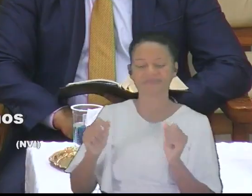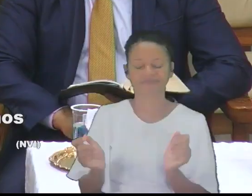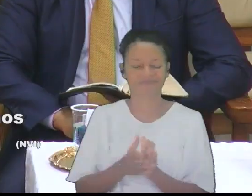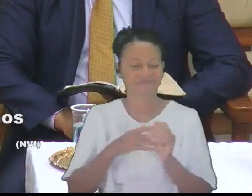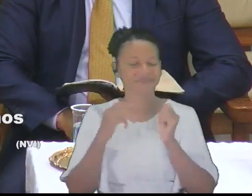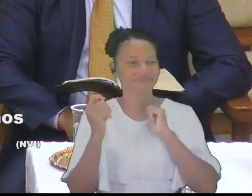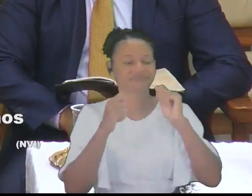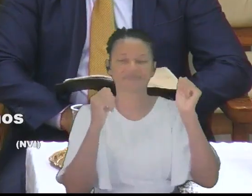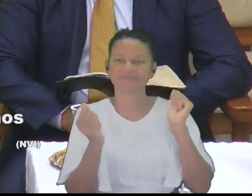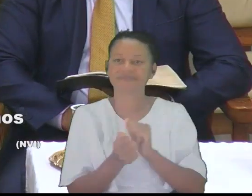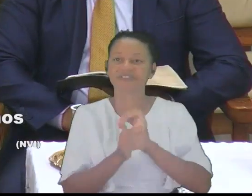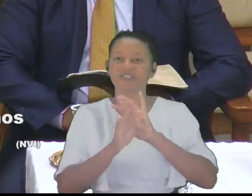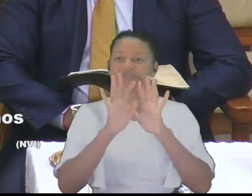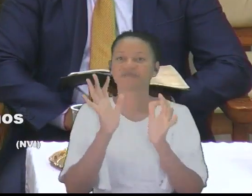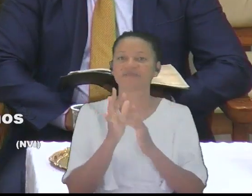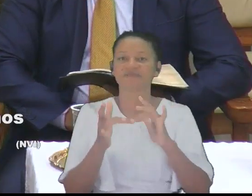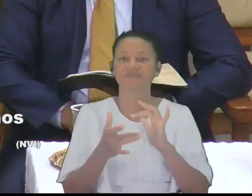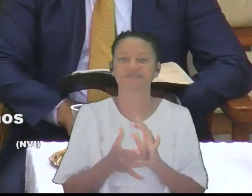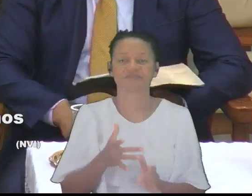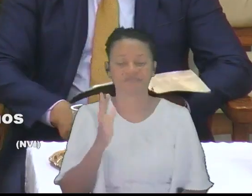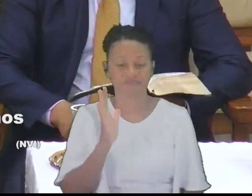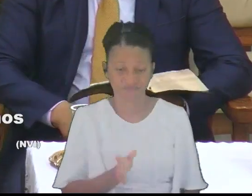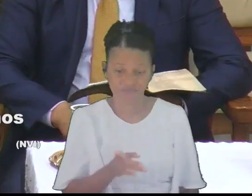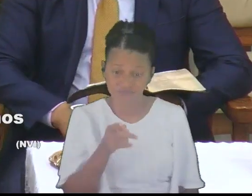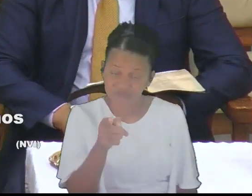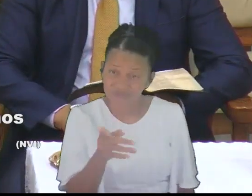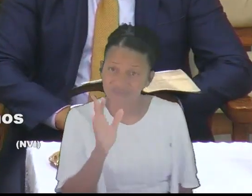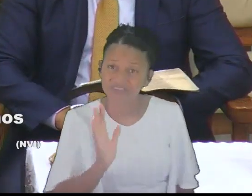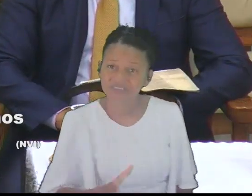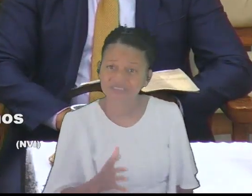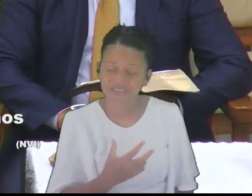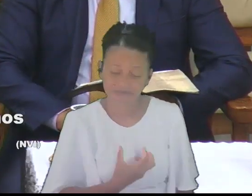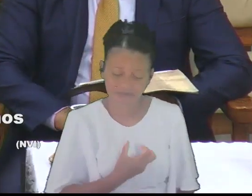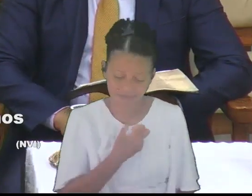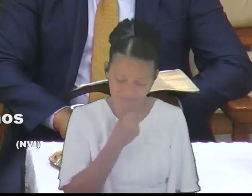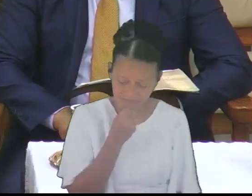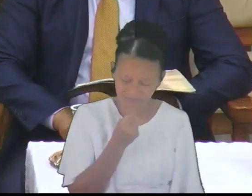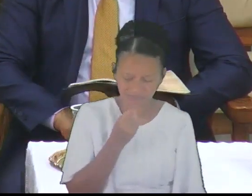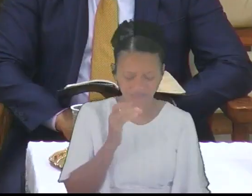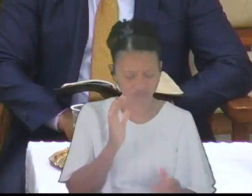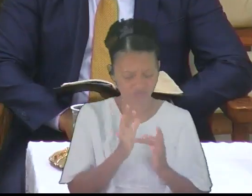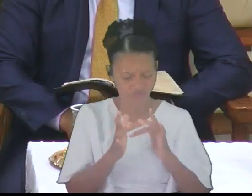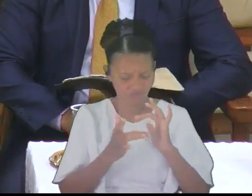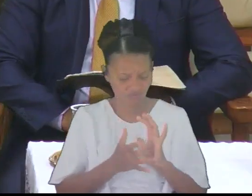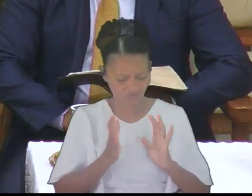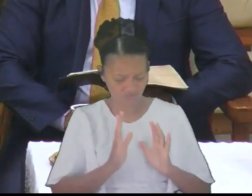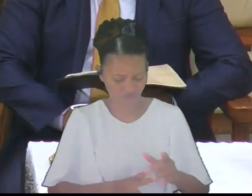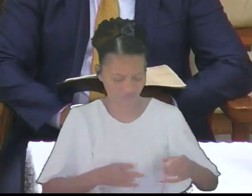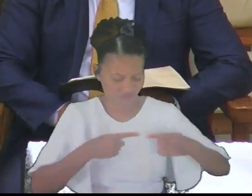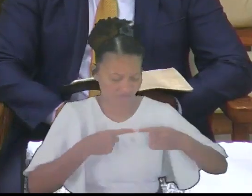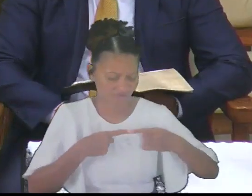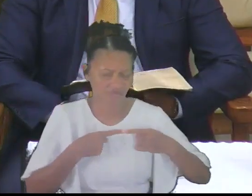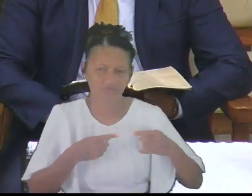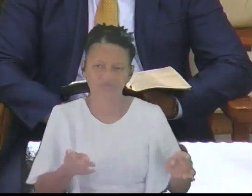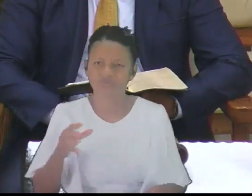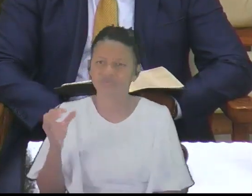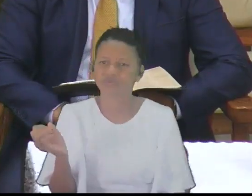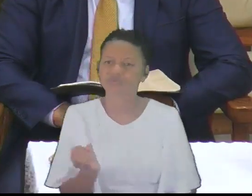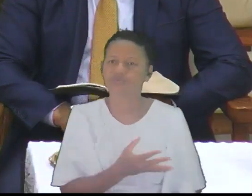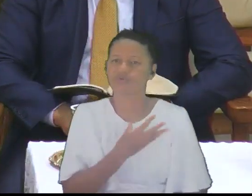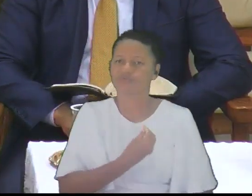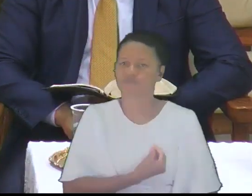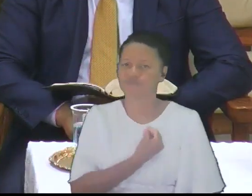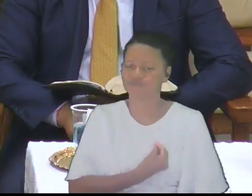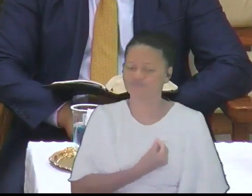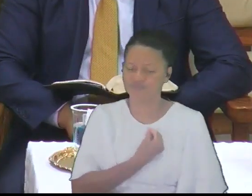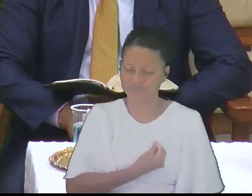Jesus. Já que você é salvo, já que Jesus inaugurou um novo e vivo caminho, já que Jesus abriu a